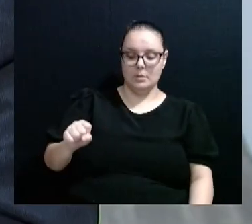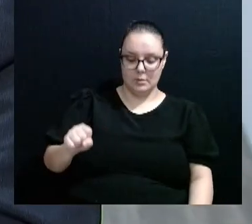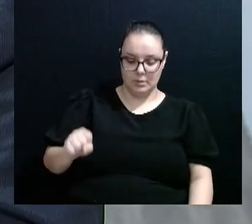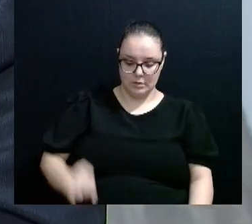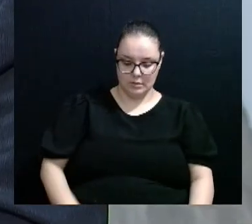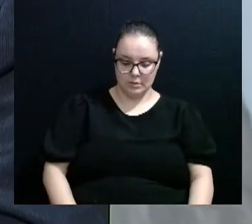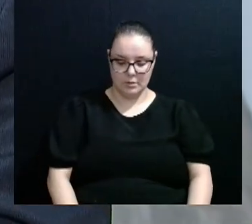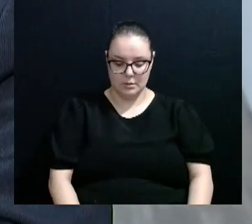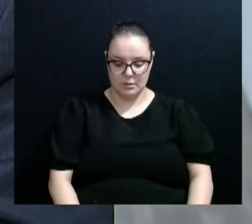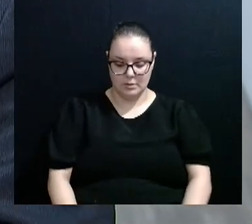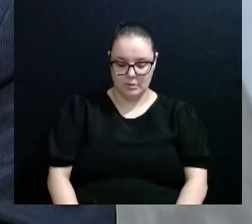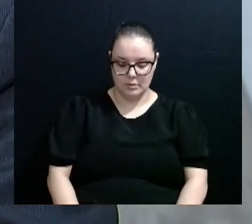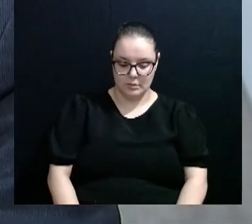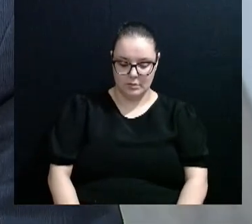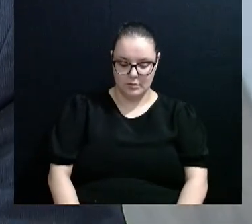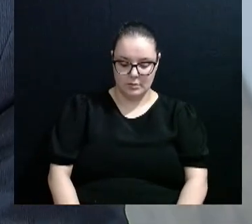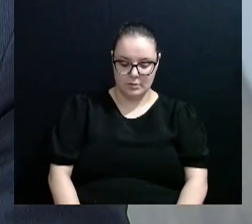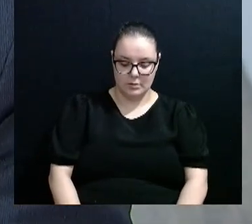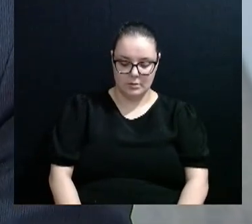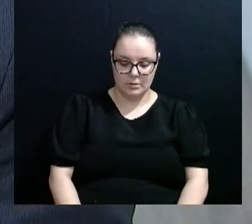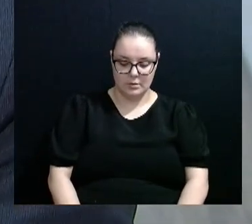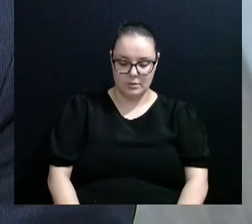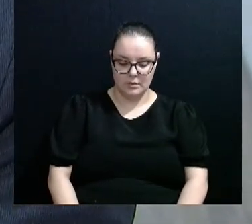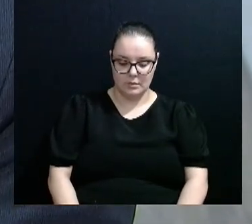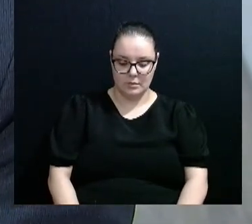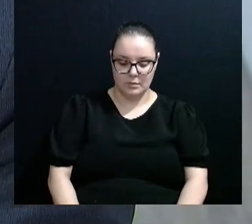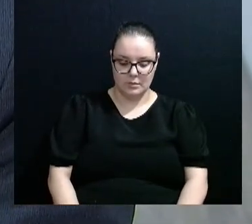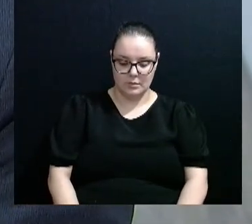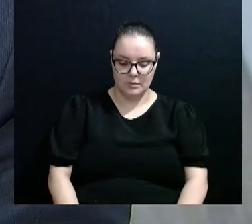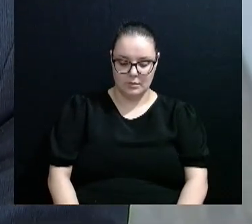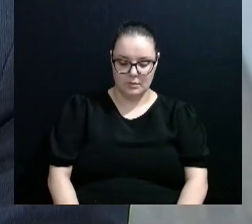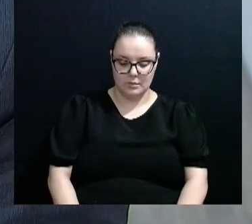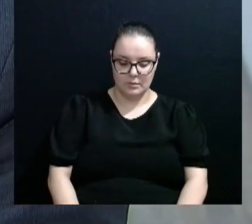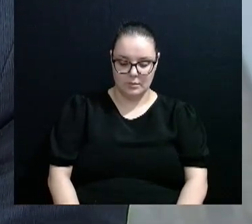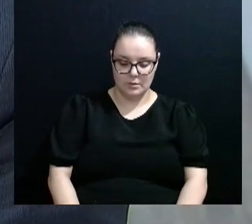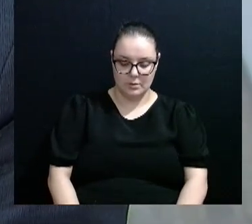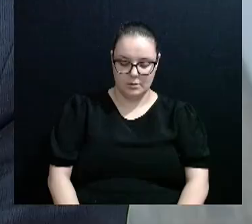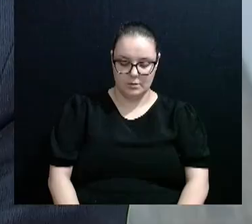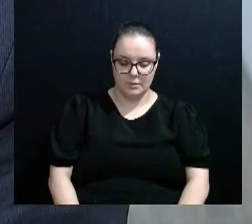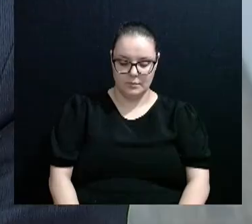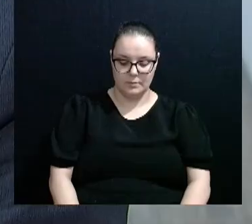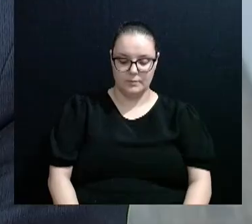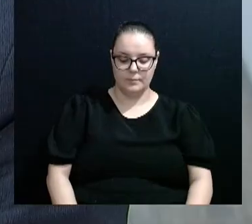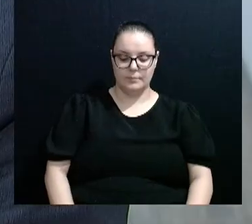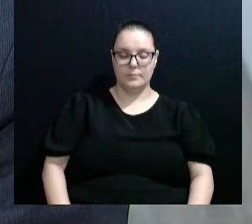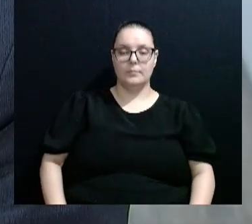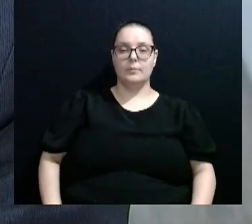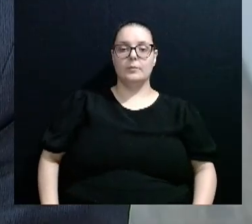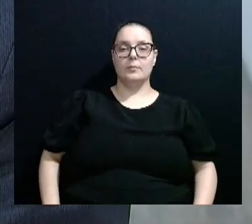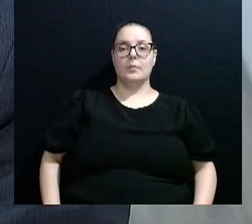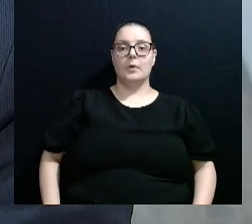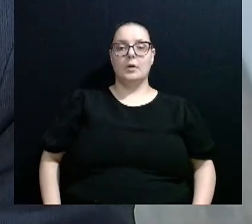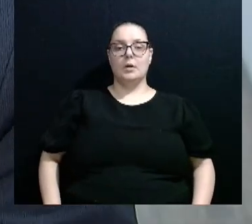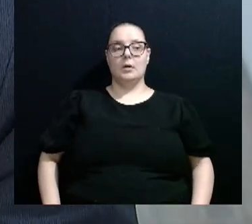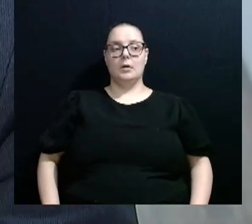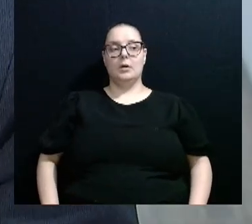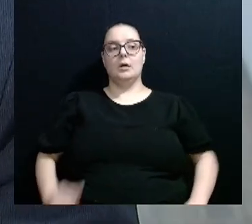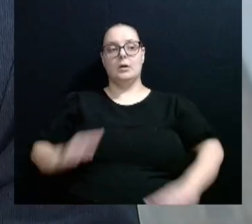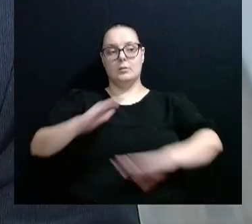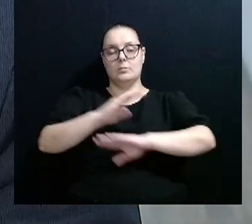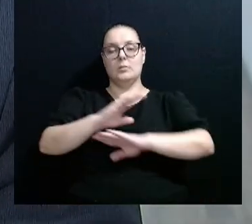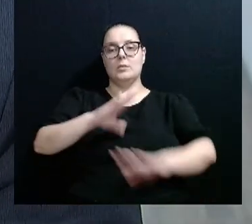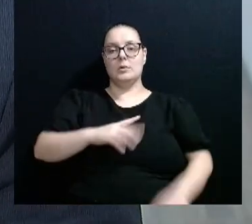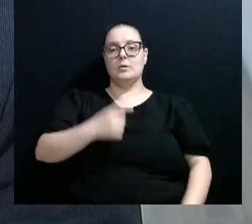área federal, o CBS. Então, é um tema que a Câmara Municipal também